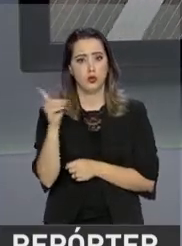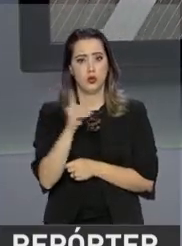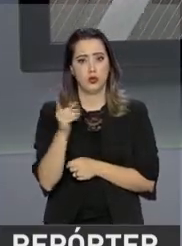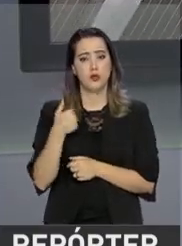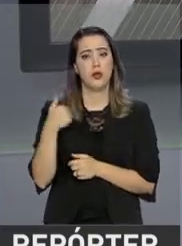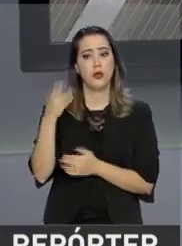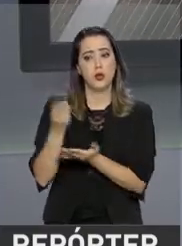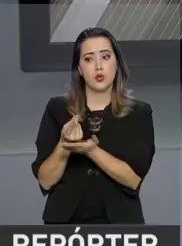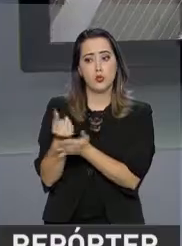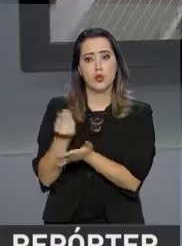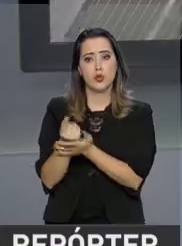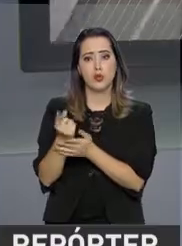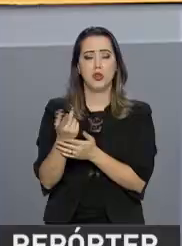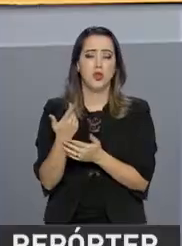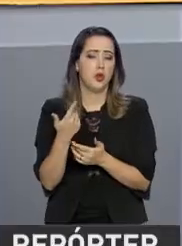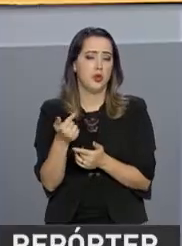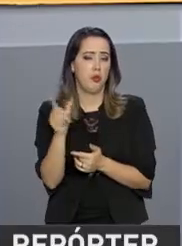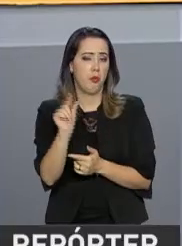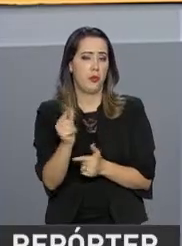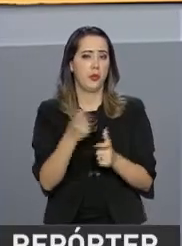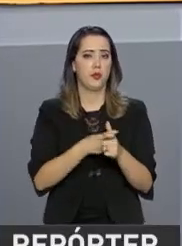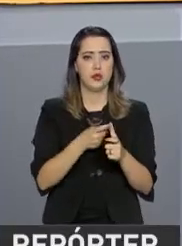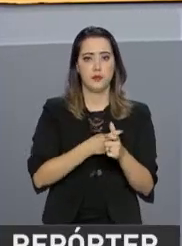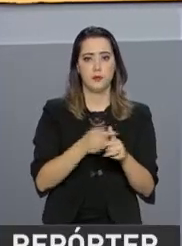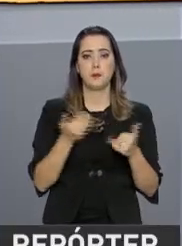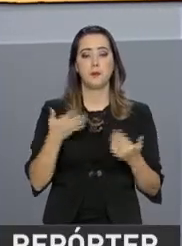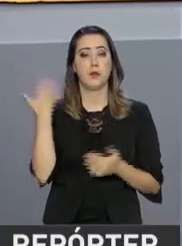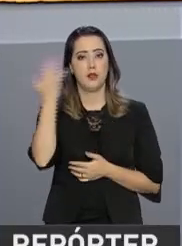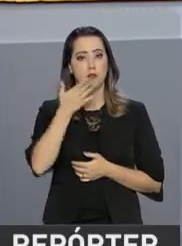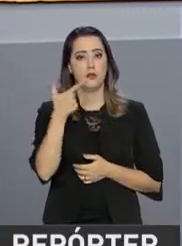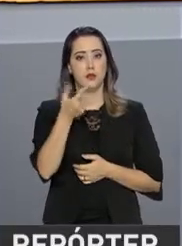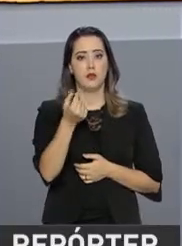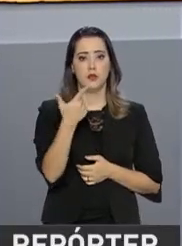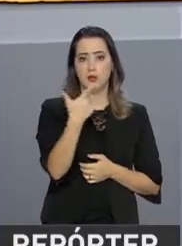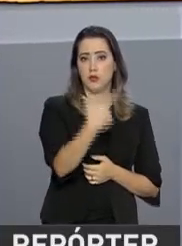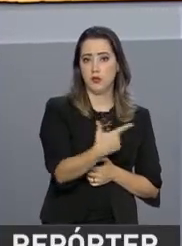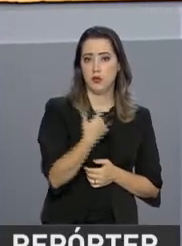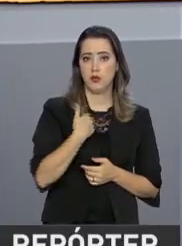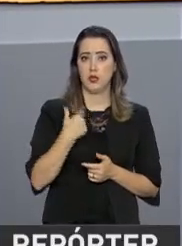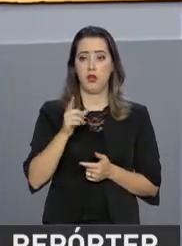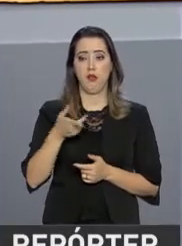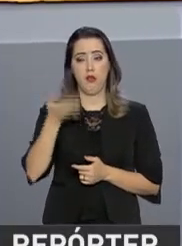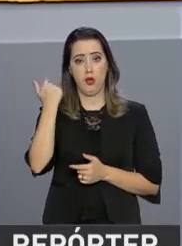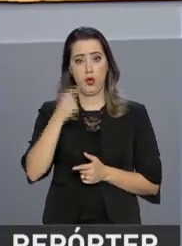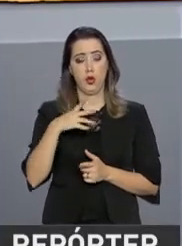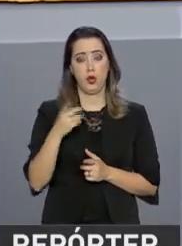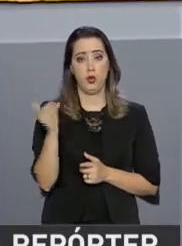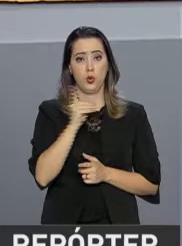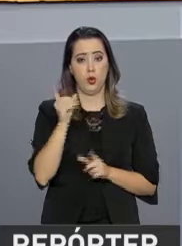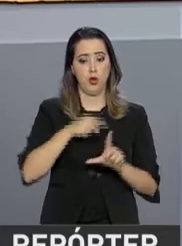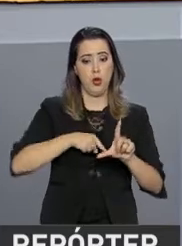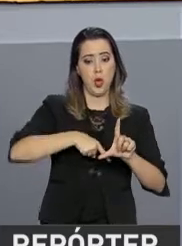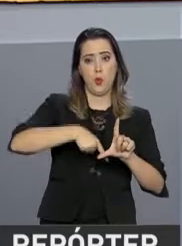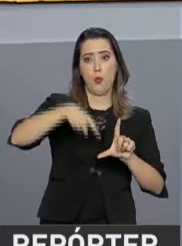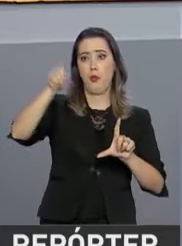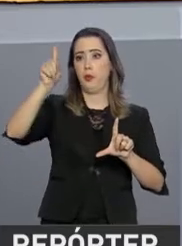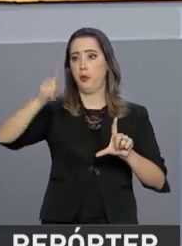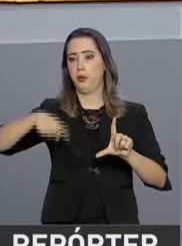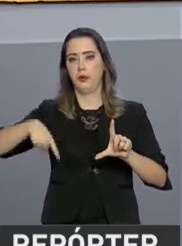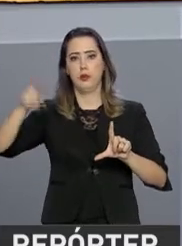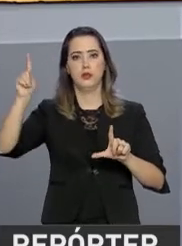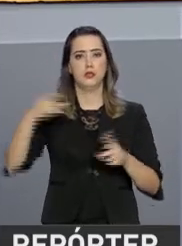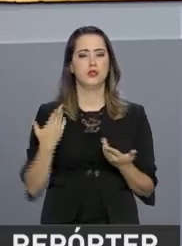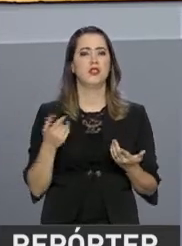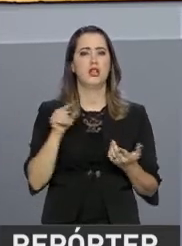com credores internacionais. Ele explicou que em 2002, quando teve uma disparada do dólar, a dívida líquida do setor